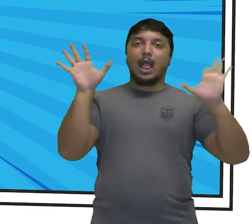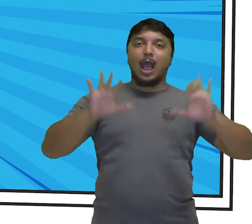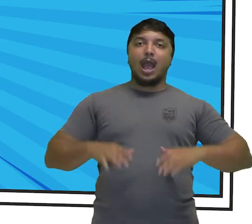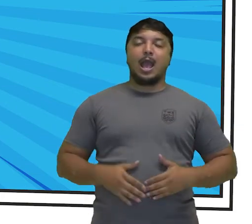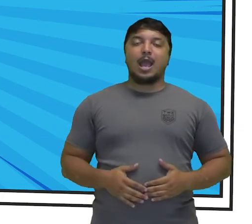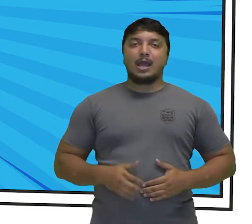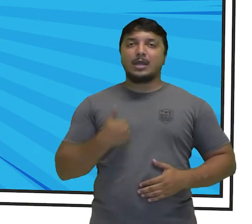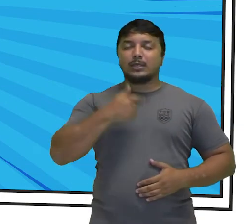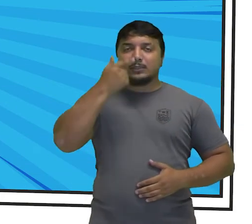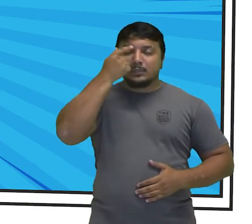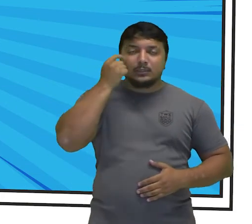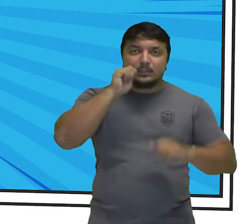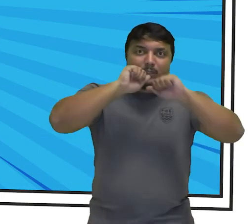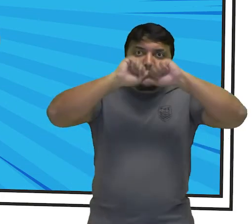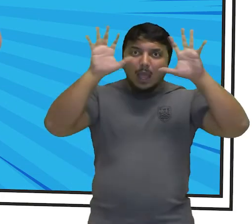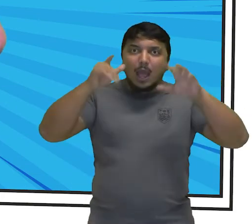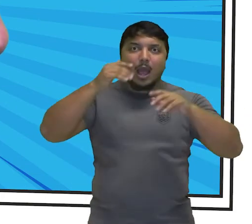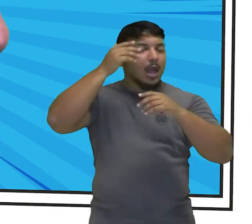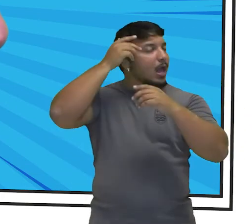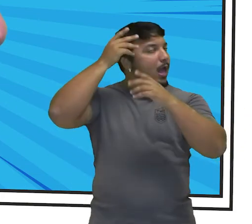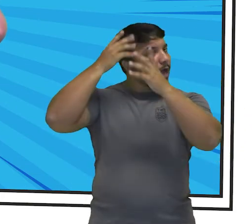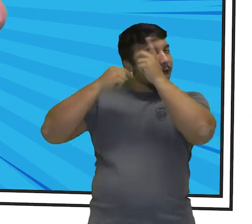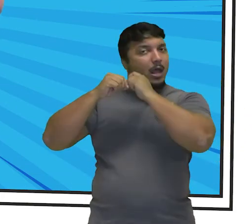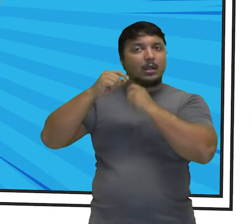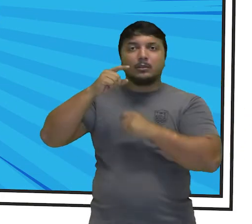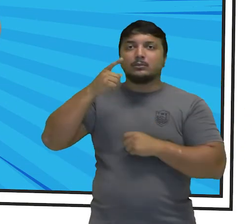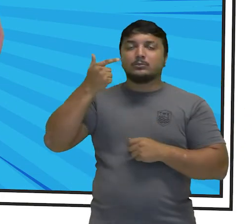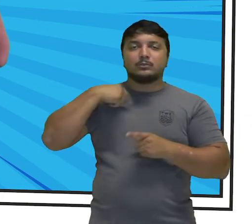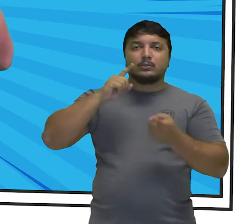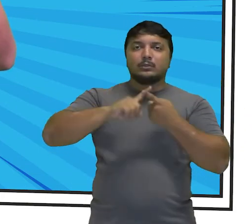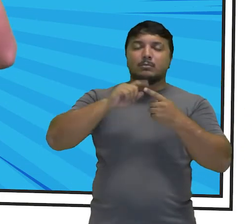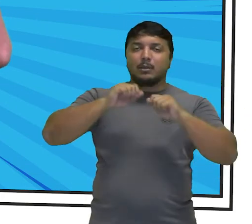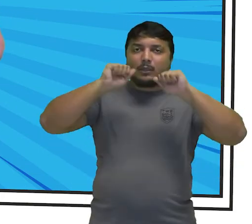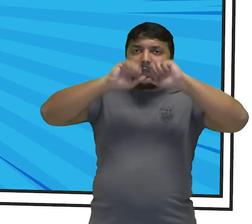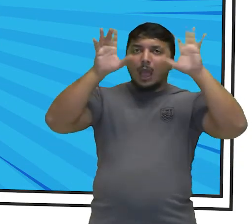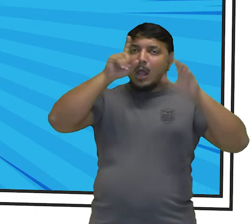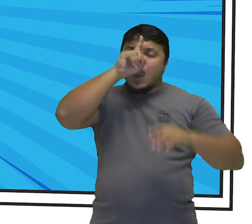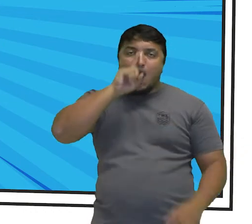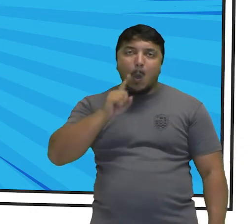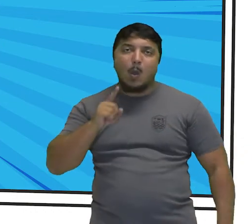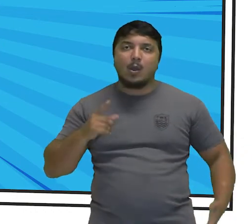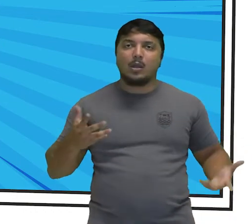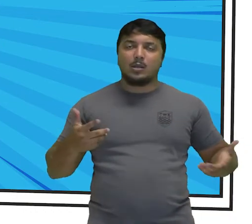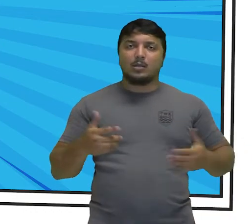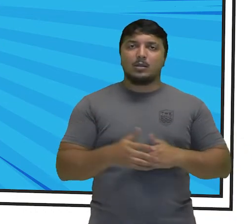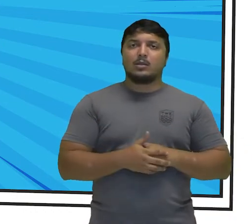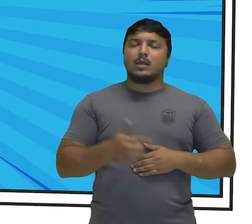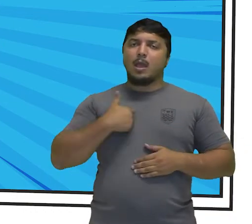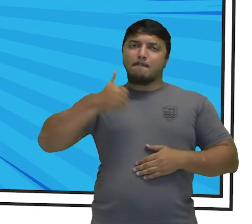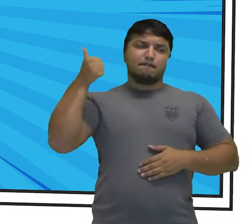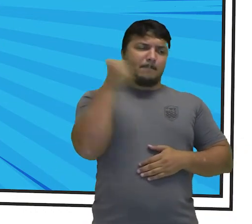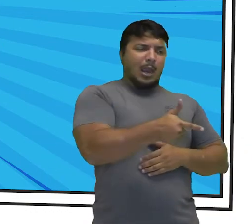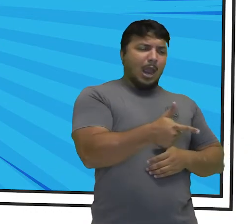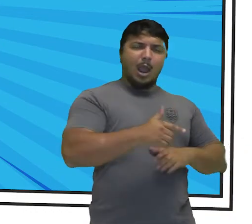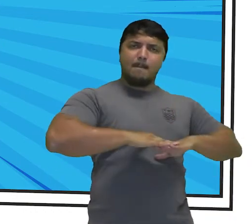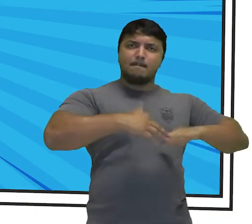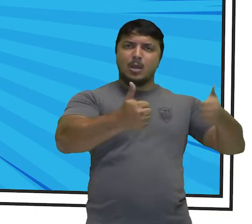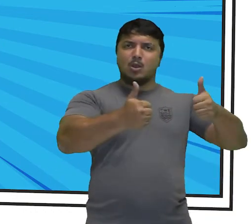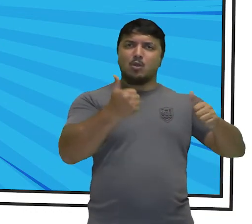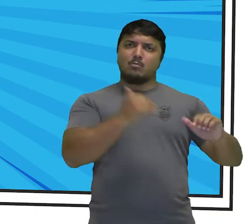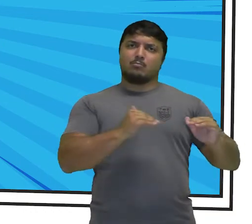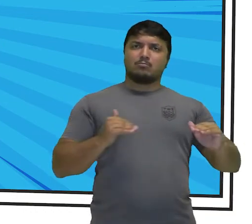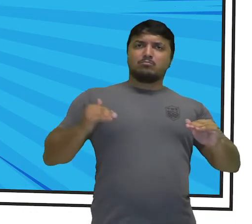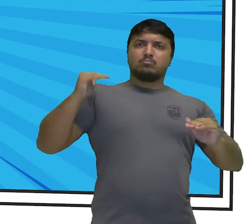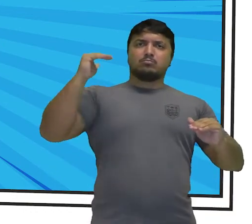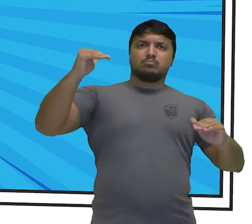quem tem os olhos claros, o cabelo também aloirado, é a raça superior,